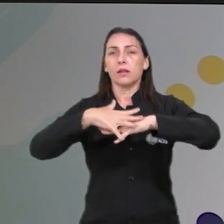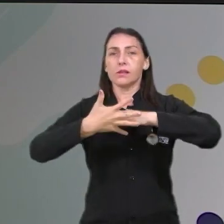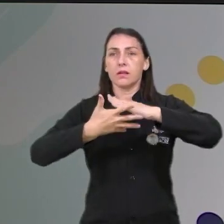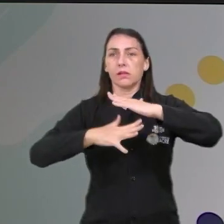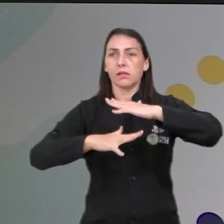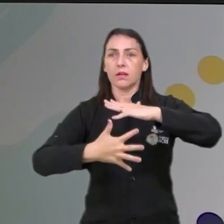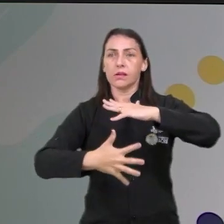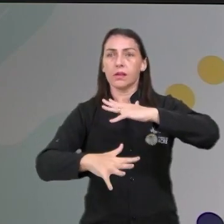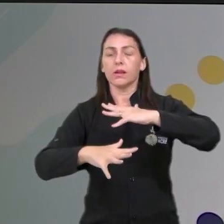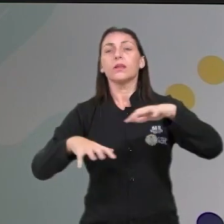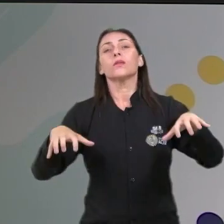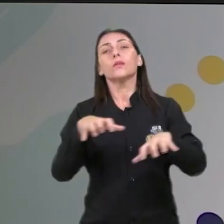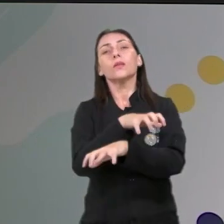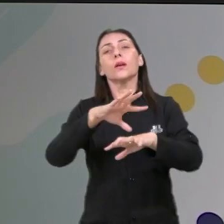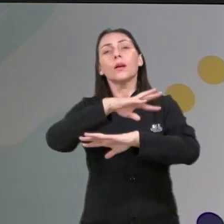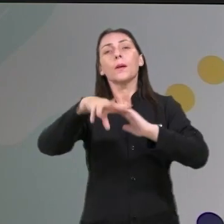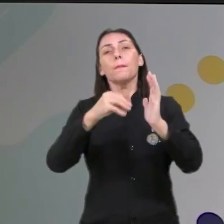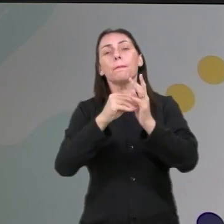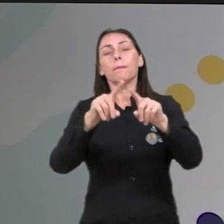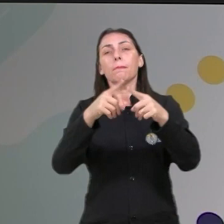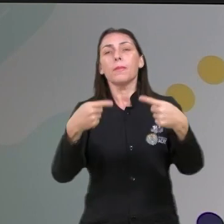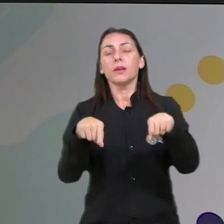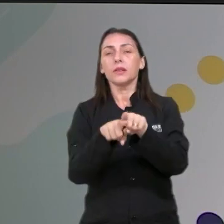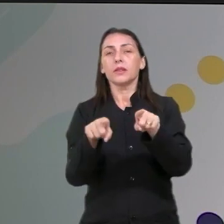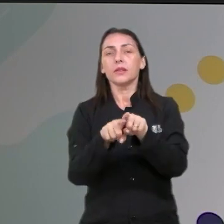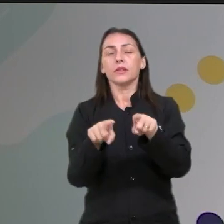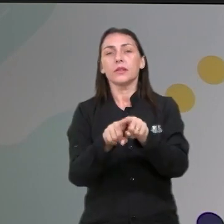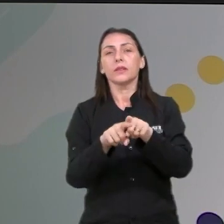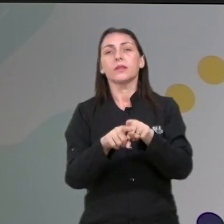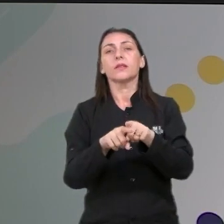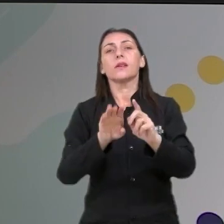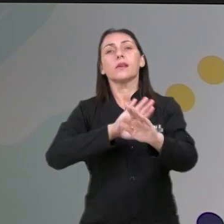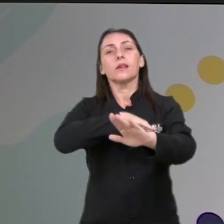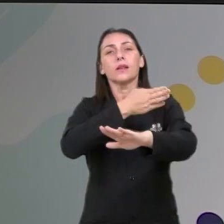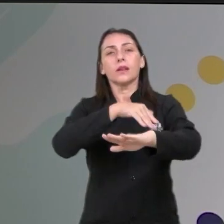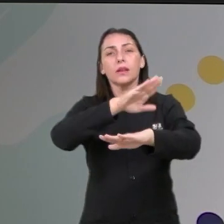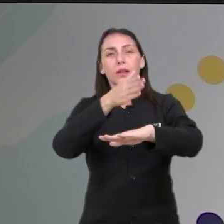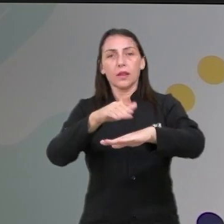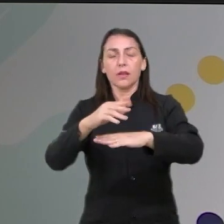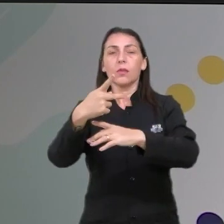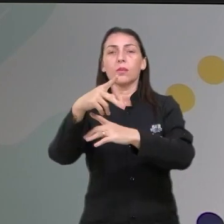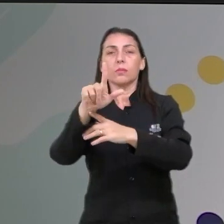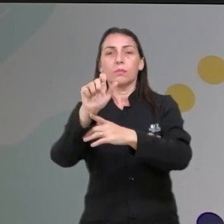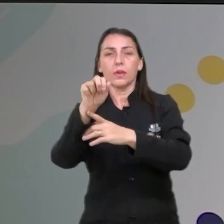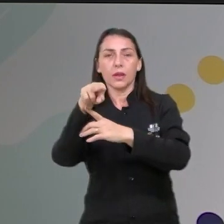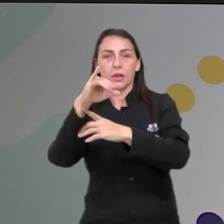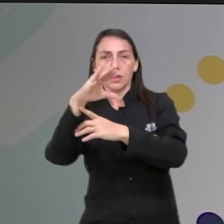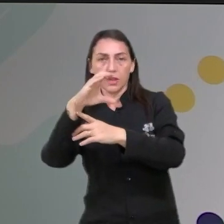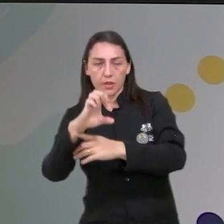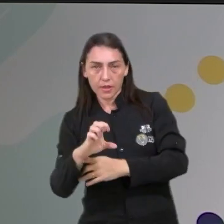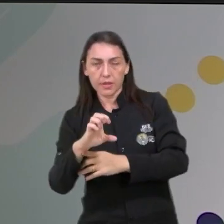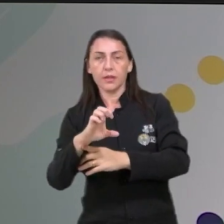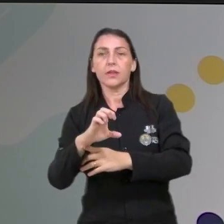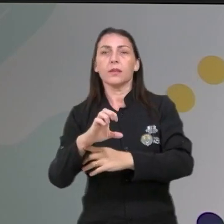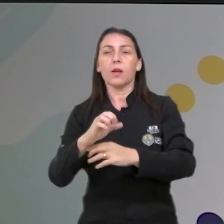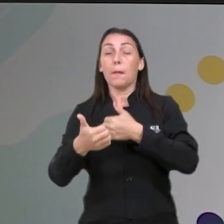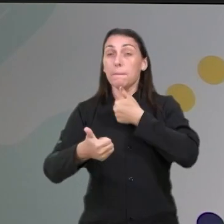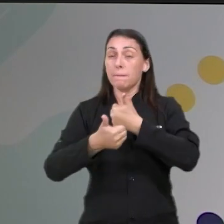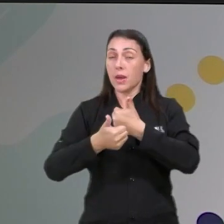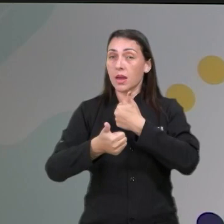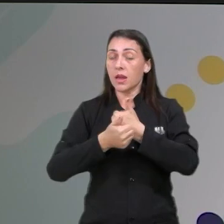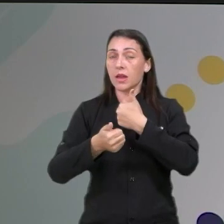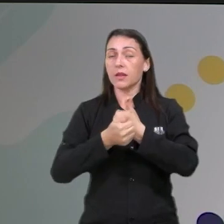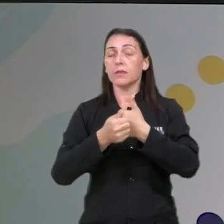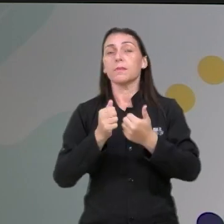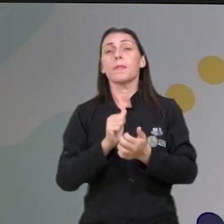aí o domínio amazônico, mas também está inserido relevo como planície. Tá? As planícies são aquelas áreas que são bem próximas